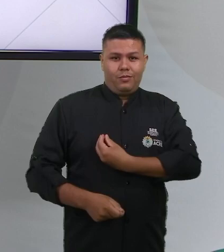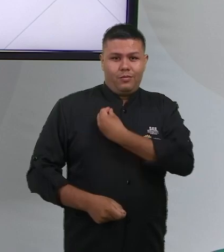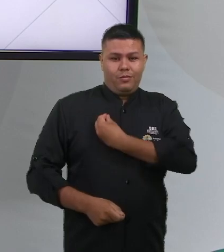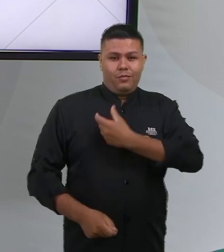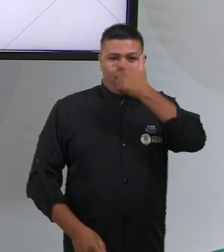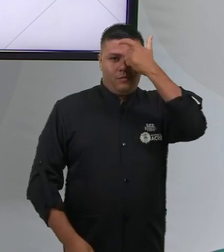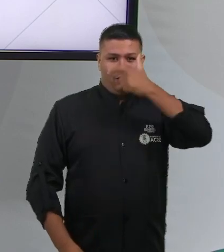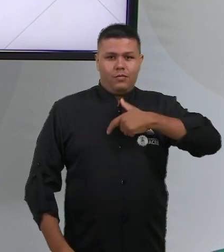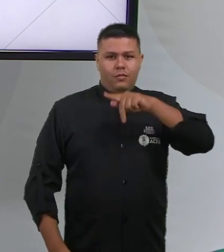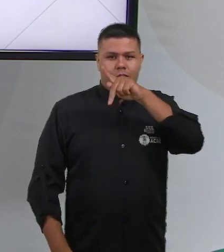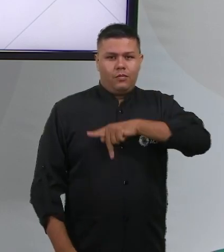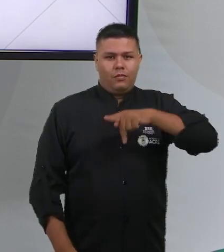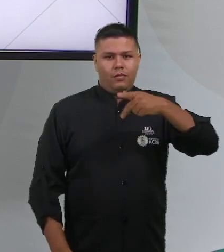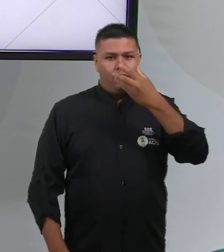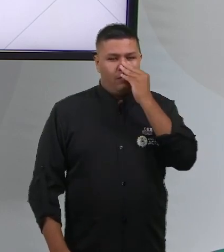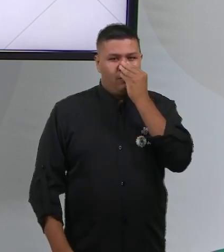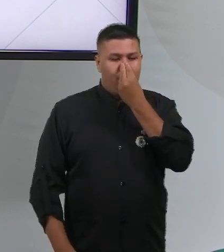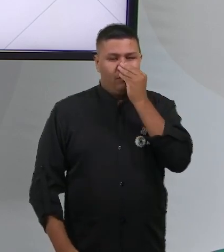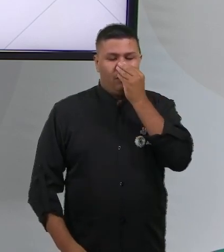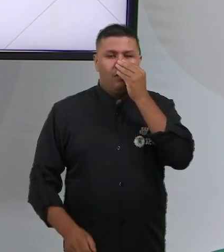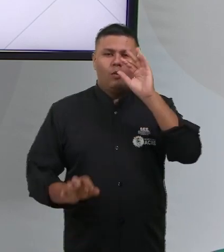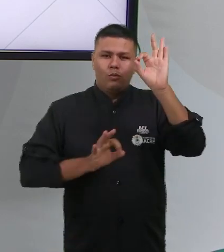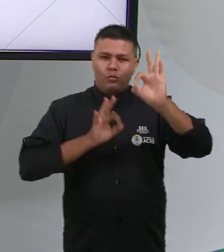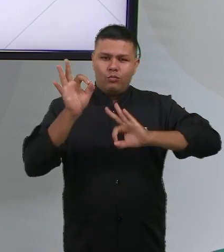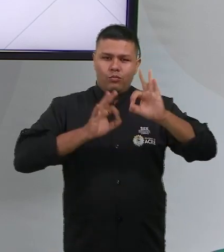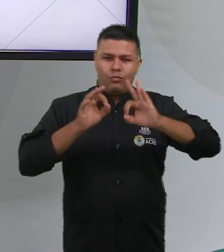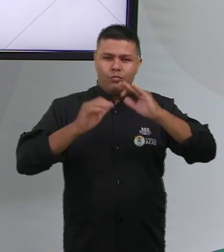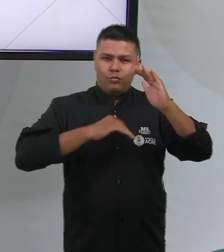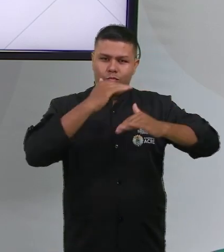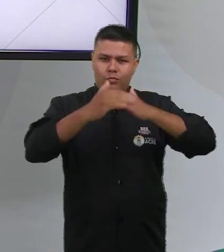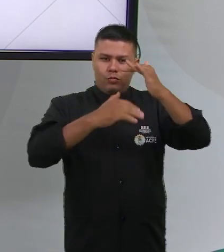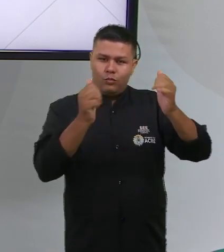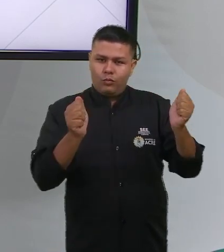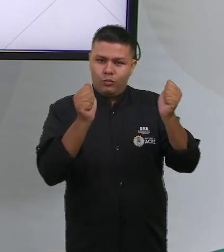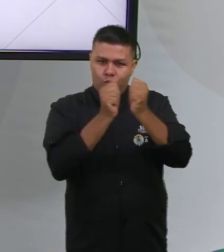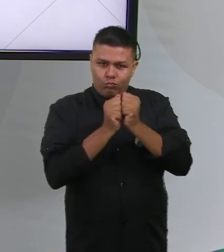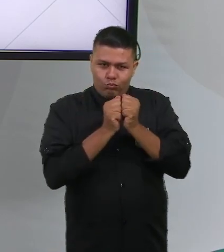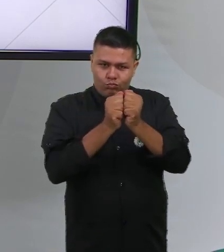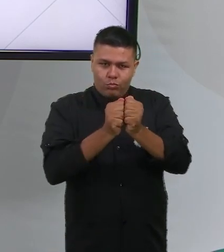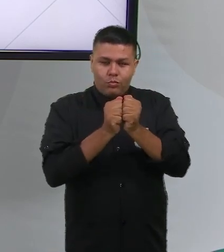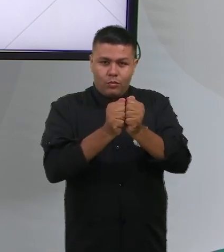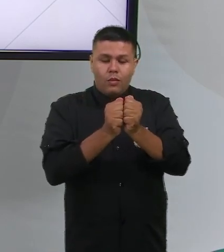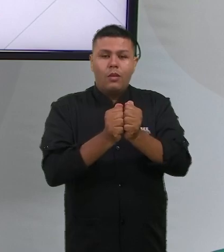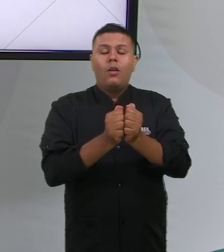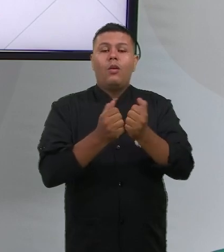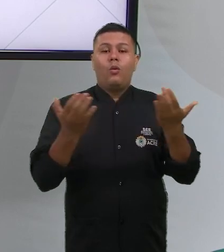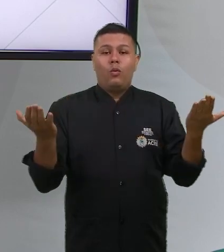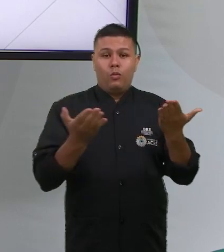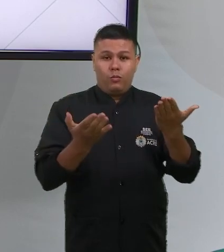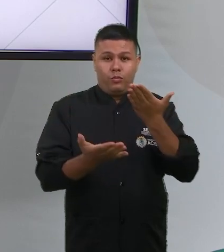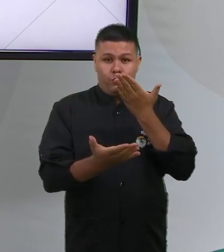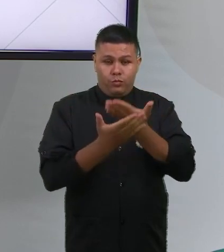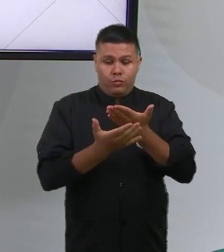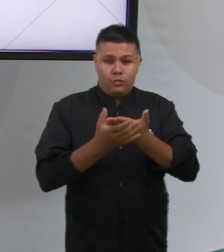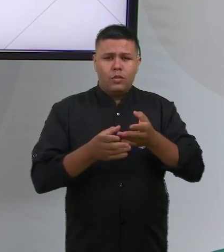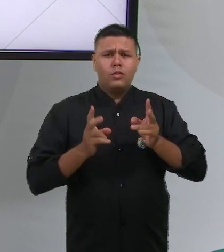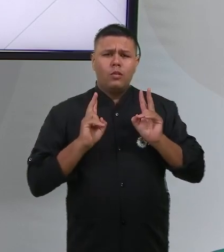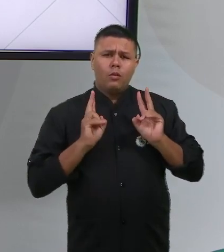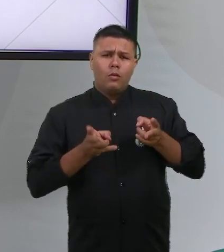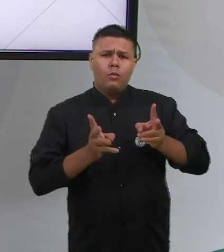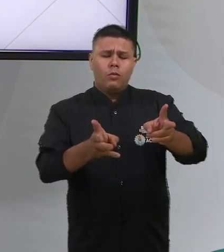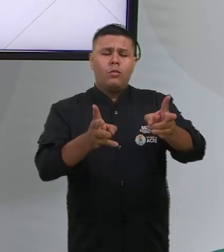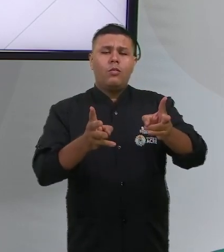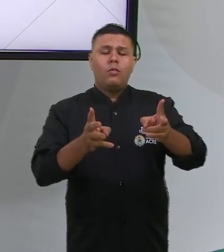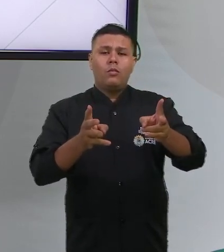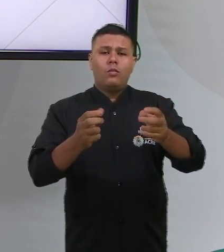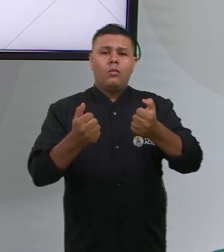sou o professor Daniel e estou com vocês na construção dessa jornada. Então, galera, na aula de hoje nós vamos dar continuidade